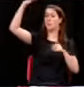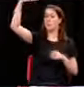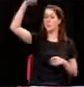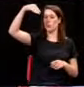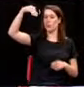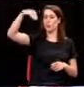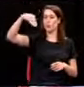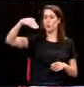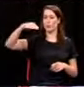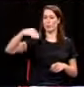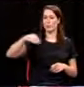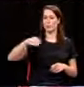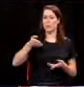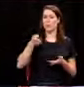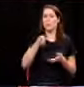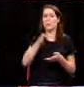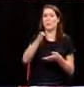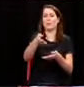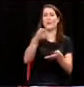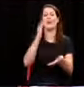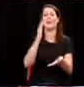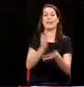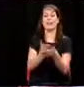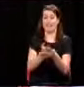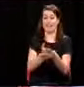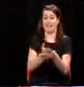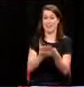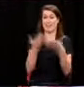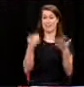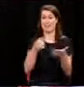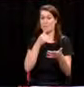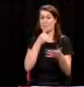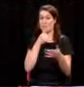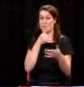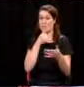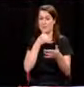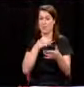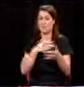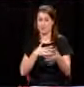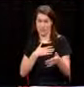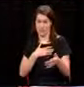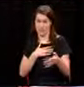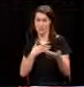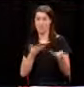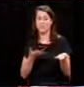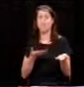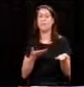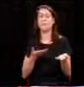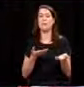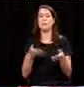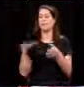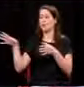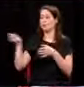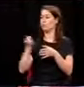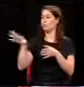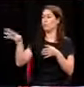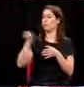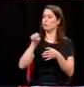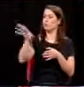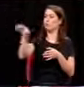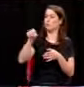até à estação de Benfica, vai recolhendo todos os benfiquistas pertencentes às casas do